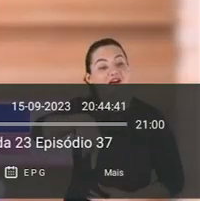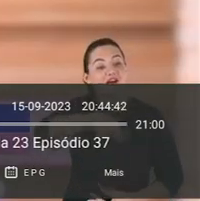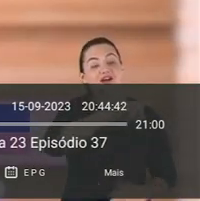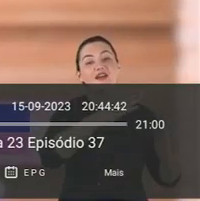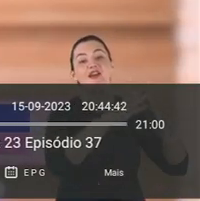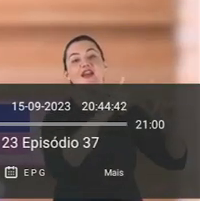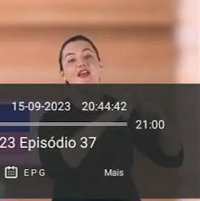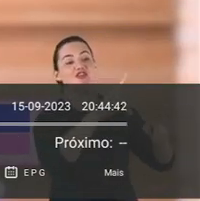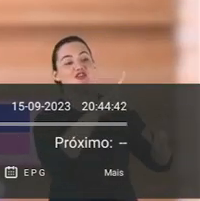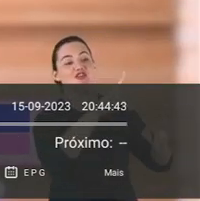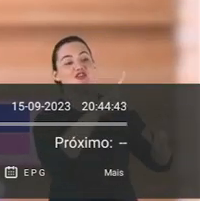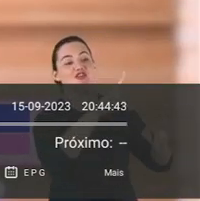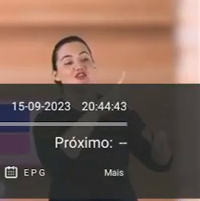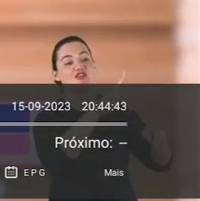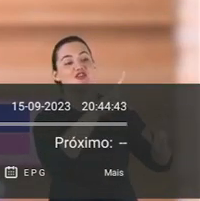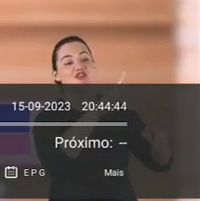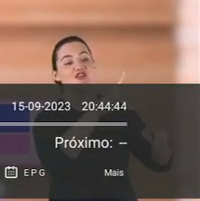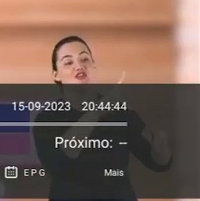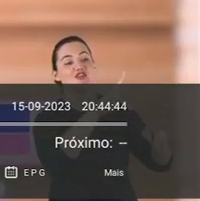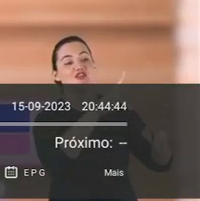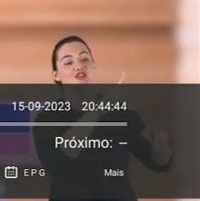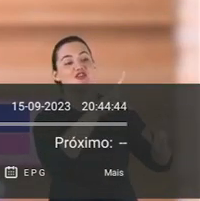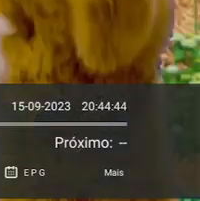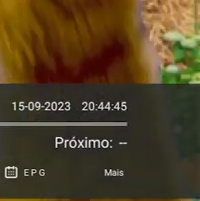e puro. Porque...